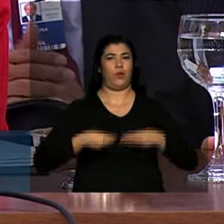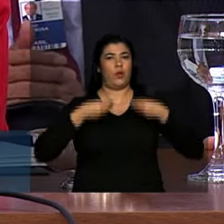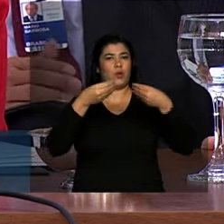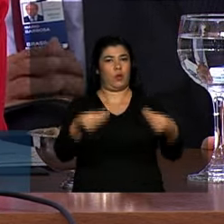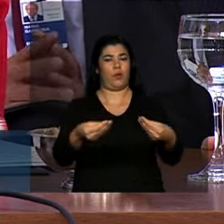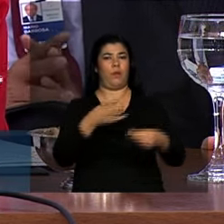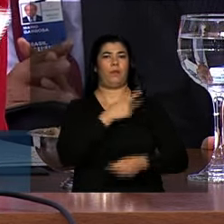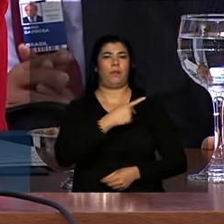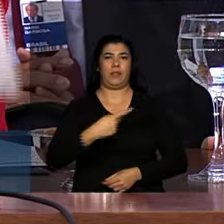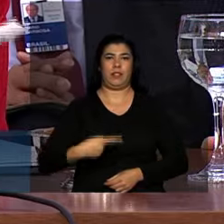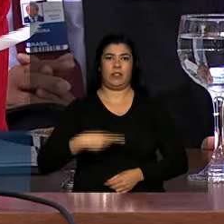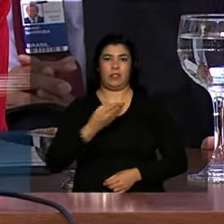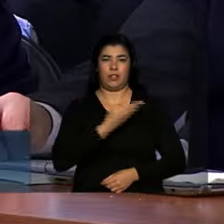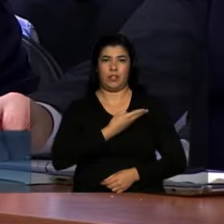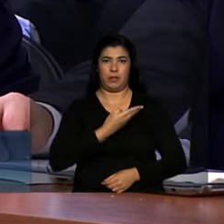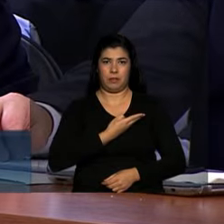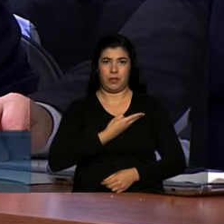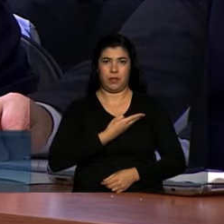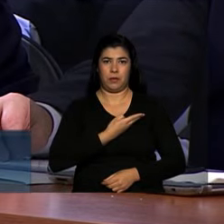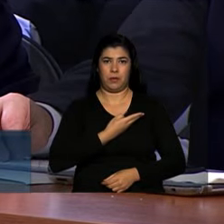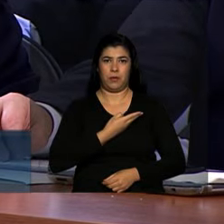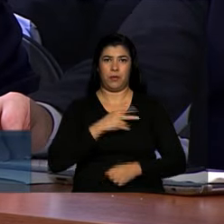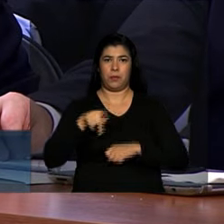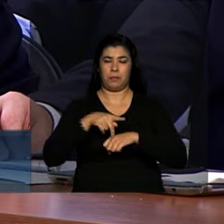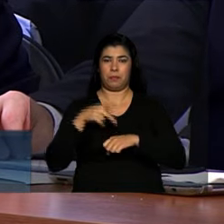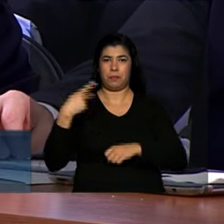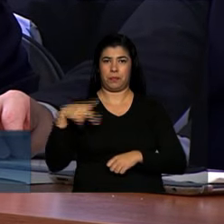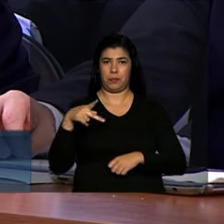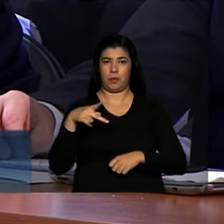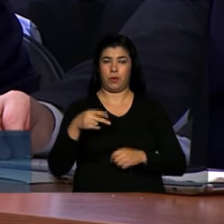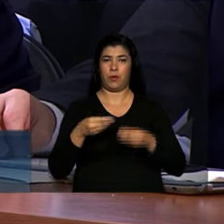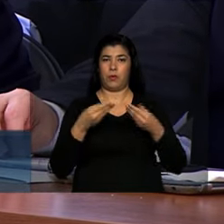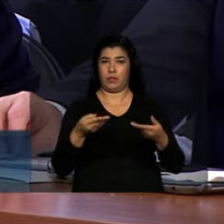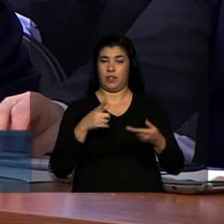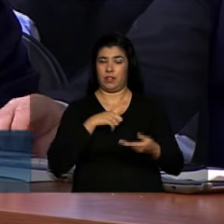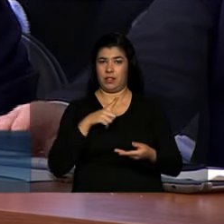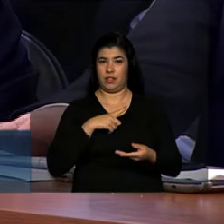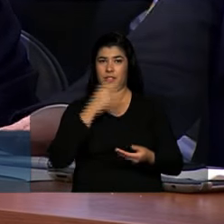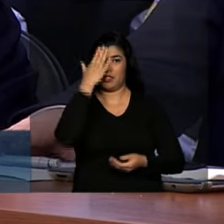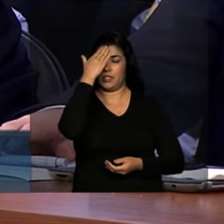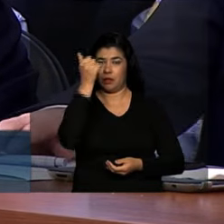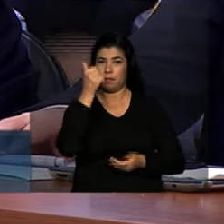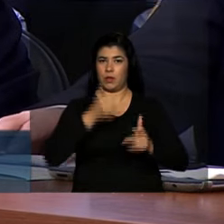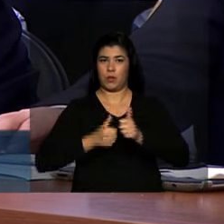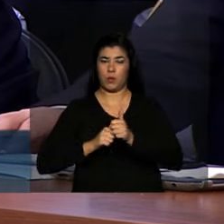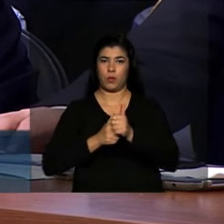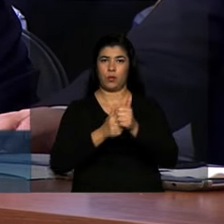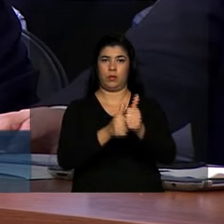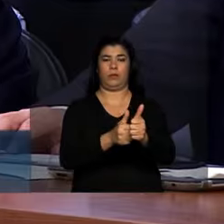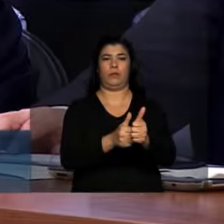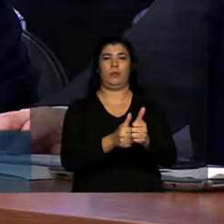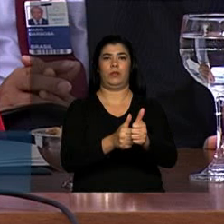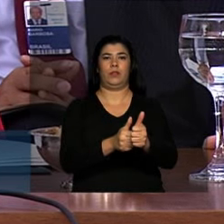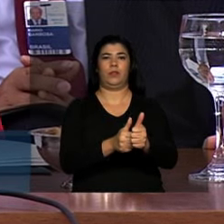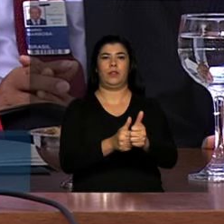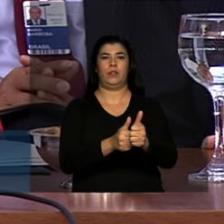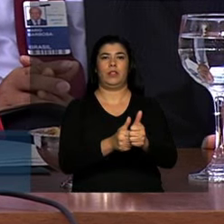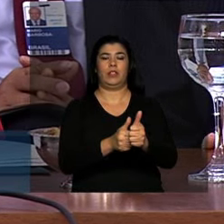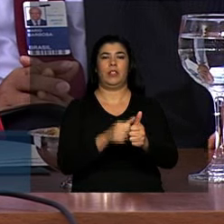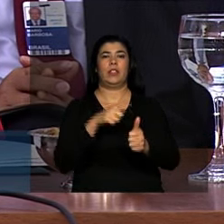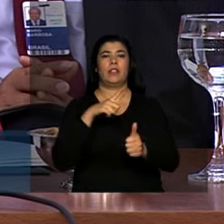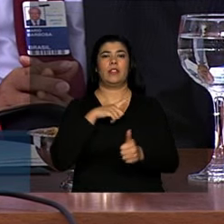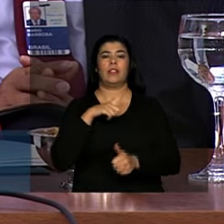presidente Cartes, que o senhor saberá nos conduzir,